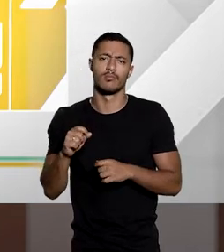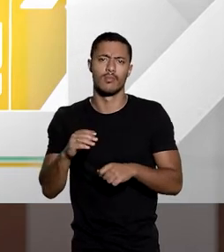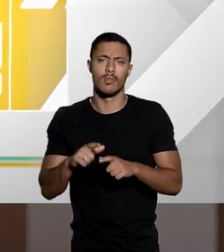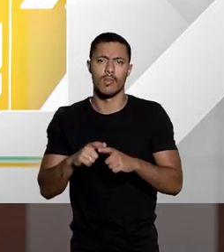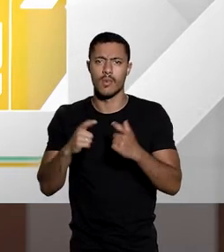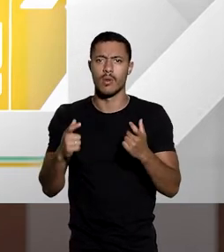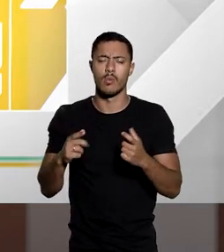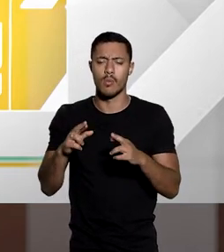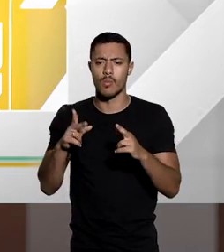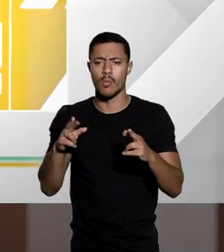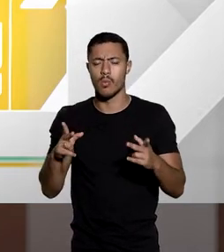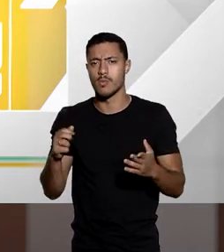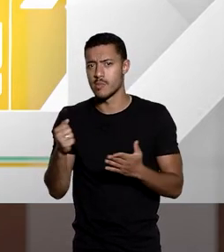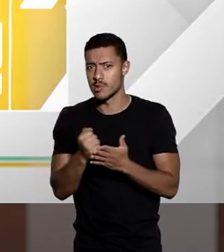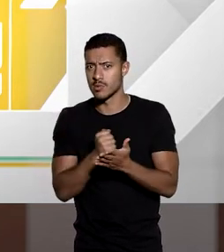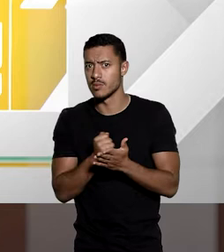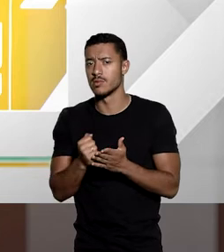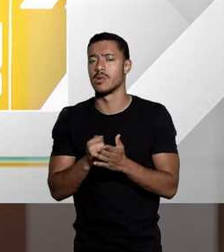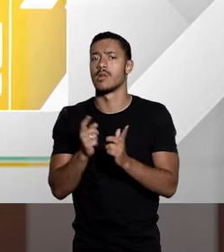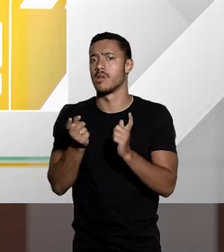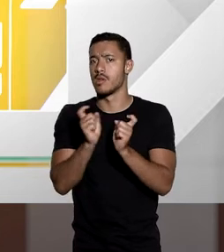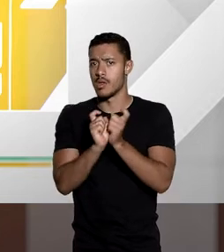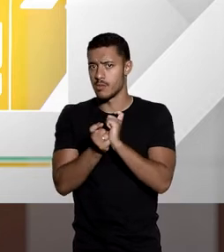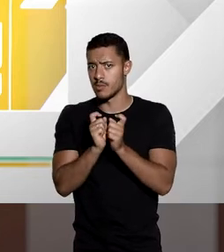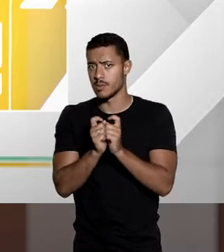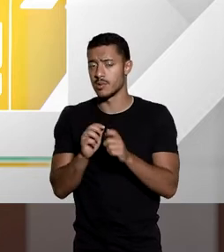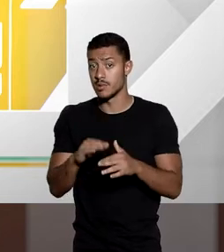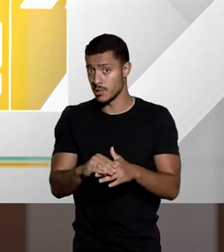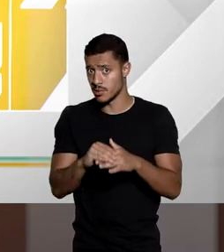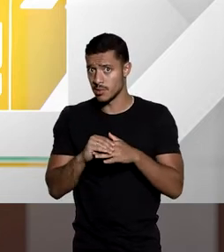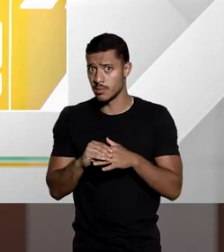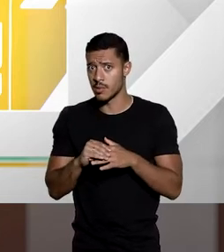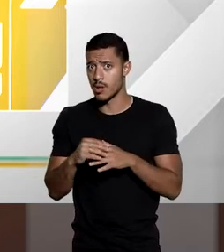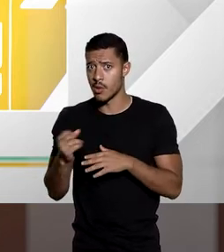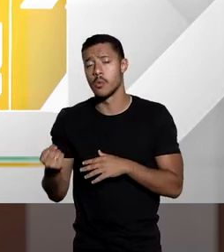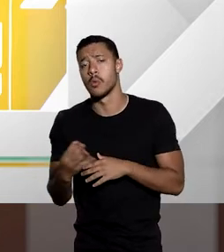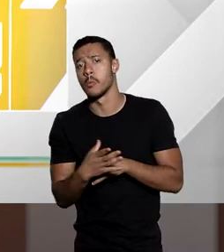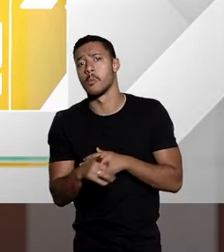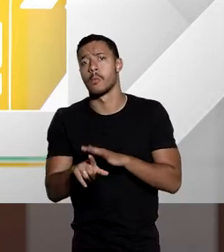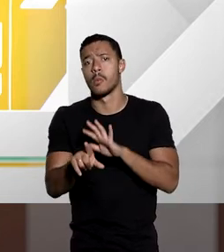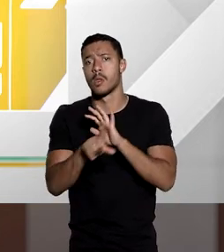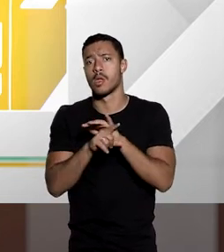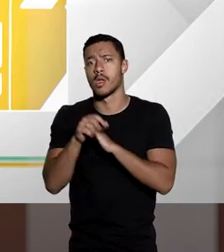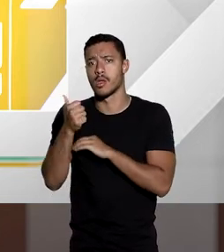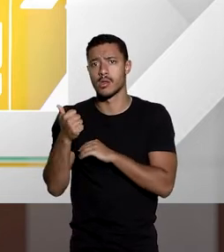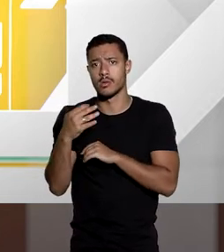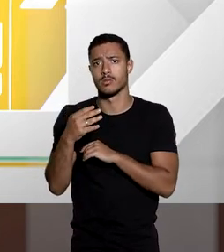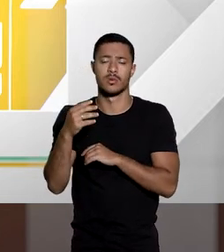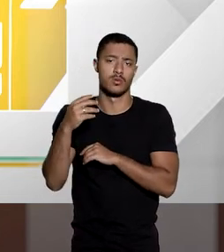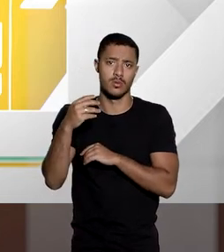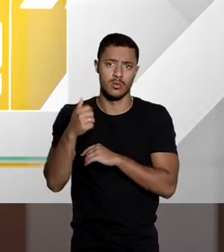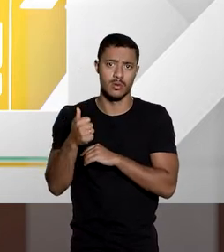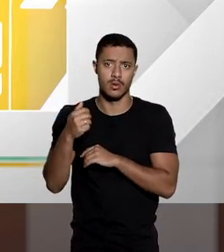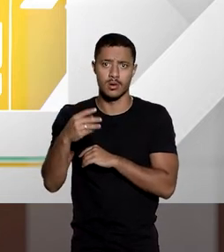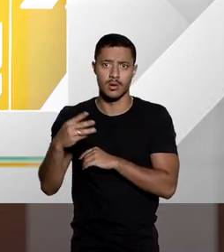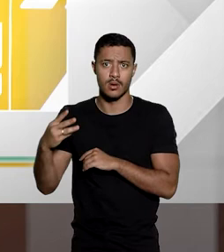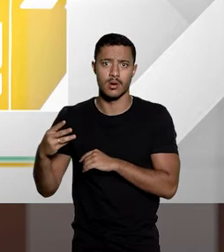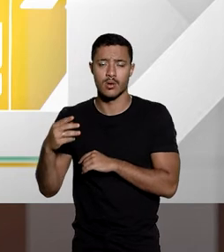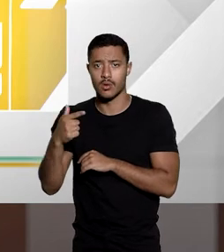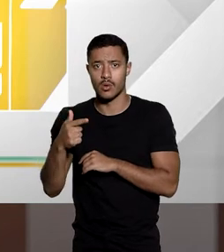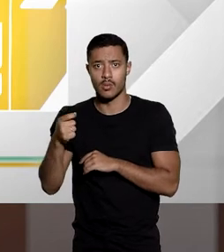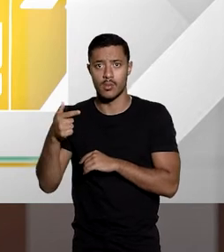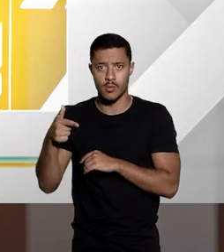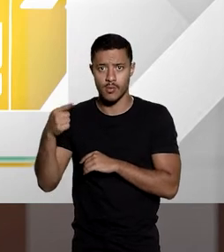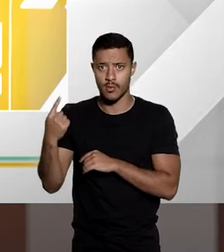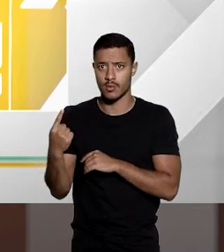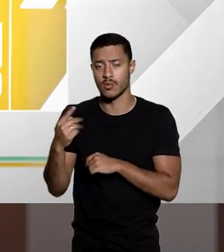grandes mudanças para os contratos administrativos trazidas pela nova lei, a 14.133 de